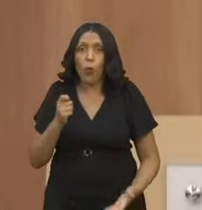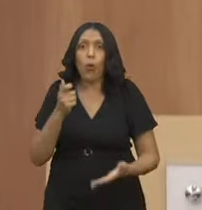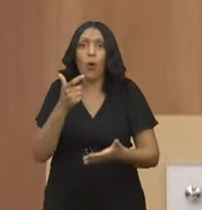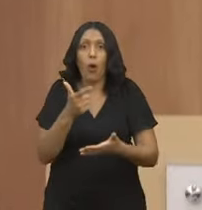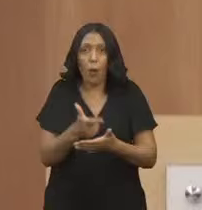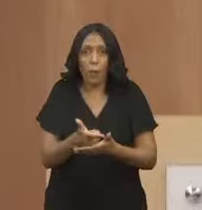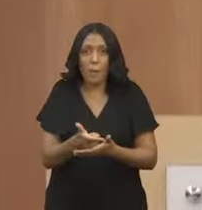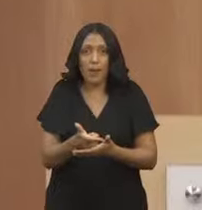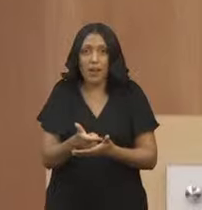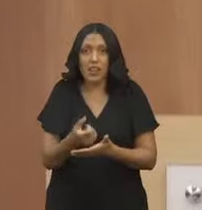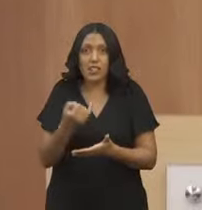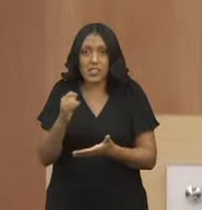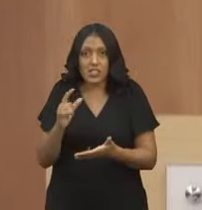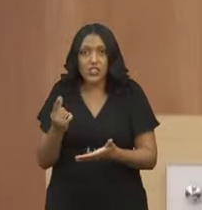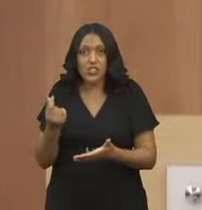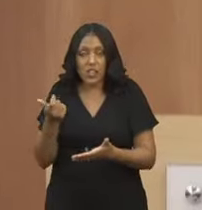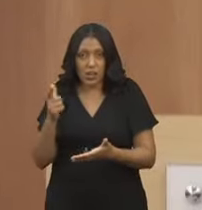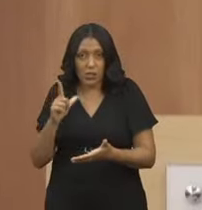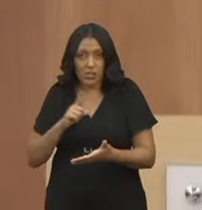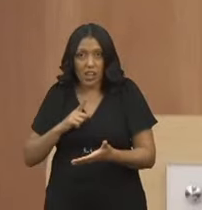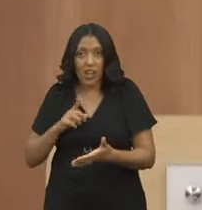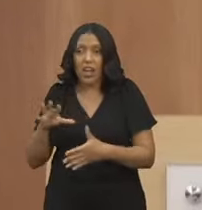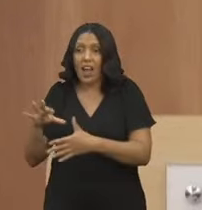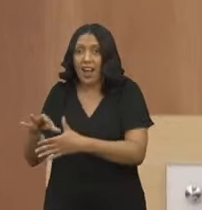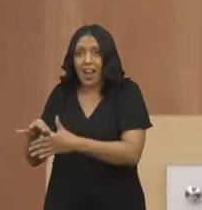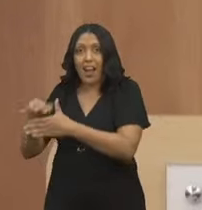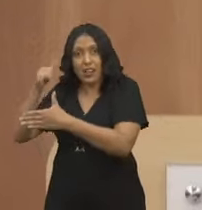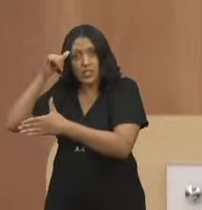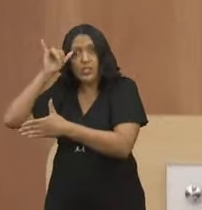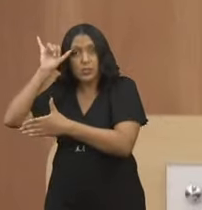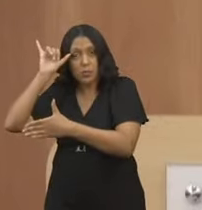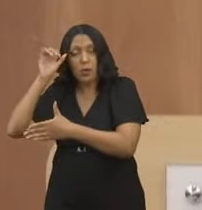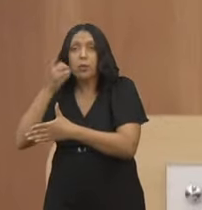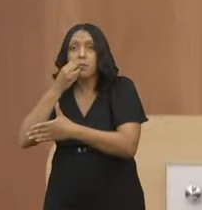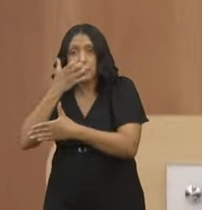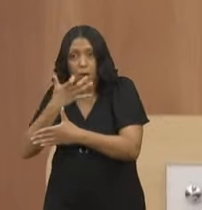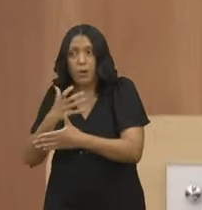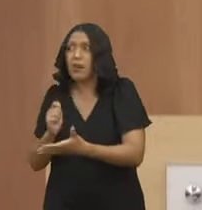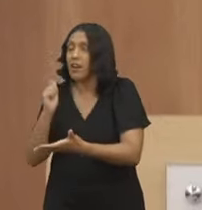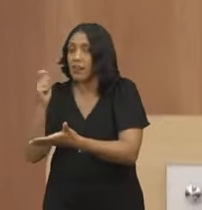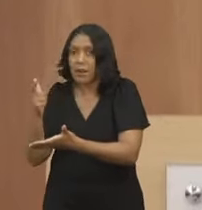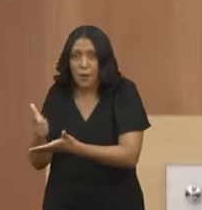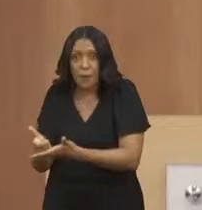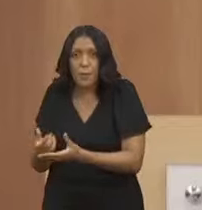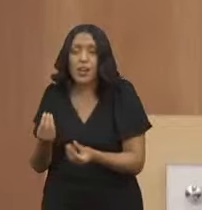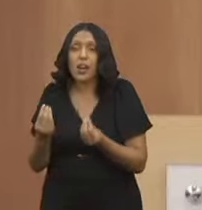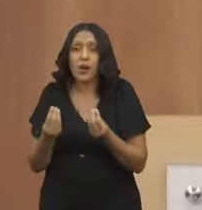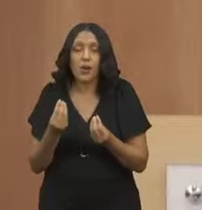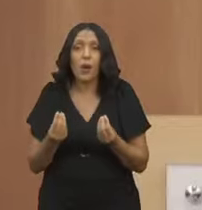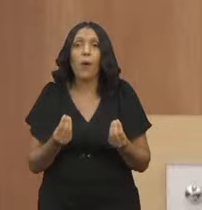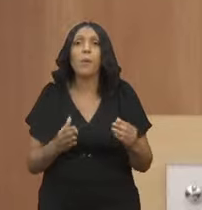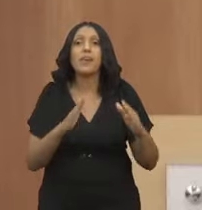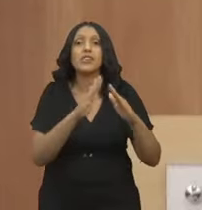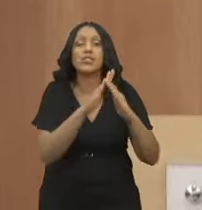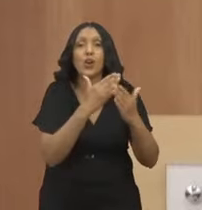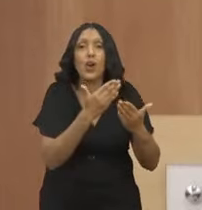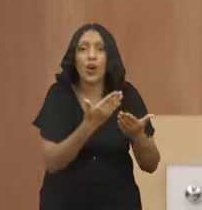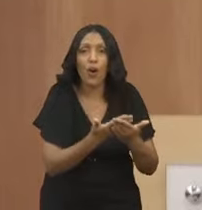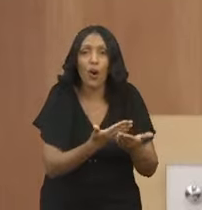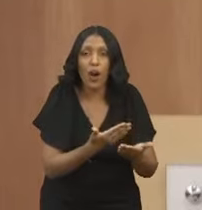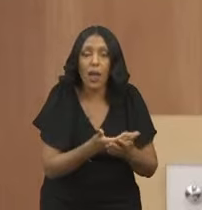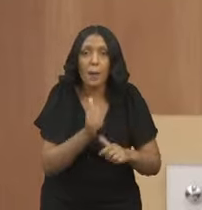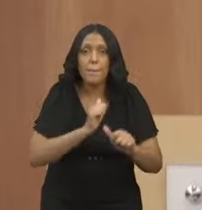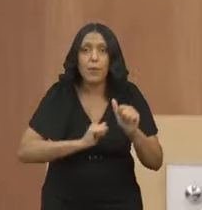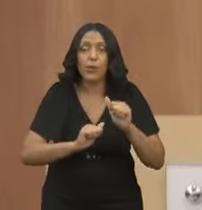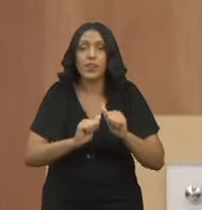importante isso, porque senão a criança não come. E é o que está acontecendo. Você troca frango por moela e tira o tempero, o que você acha que vai acontecer? Você acha que a criançada